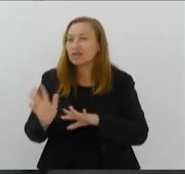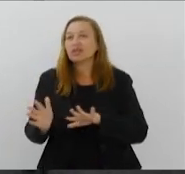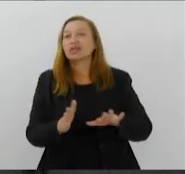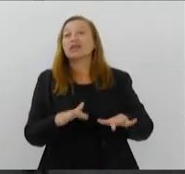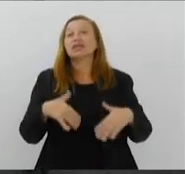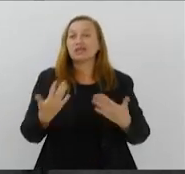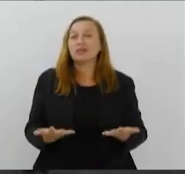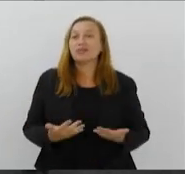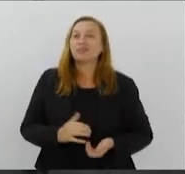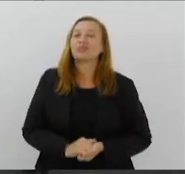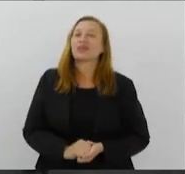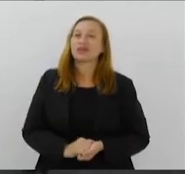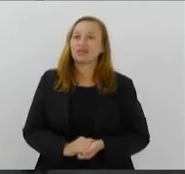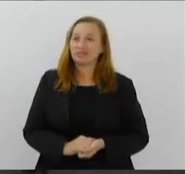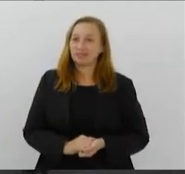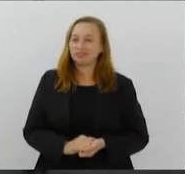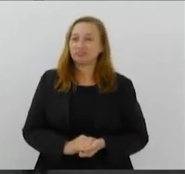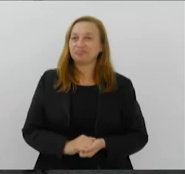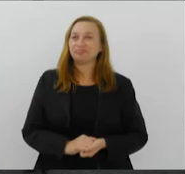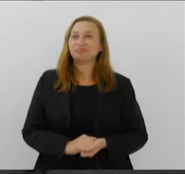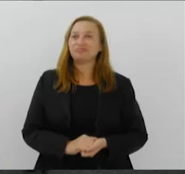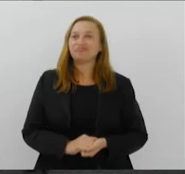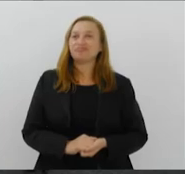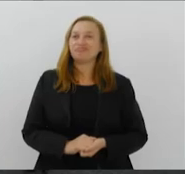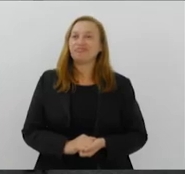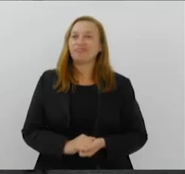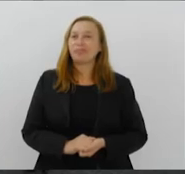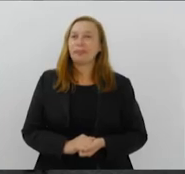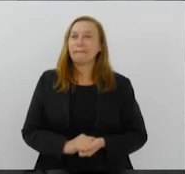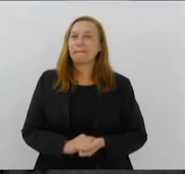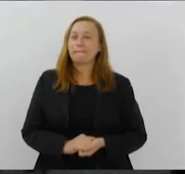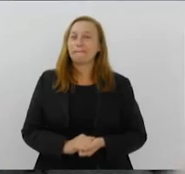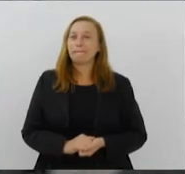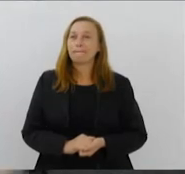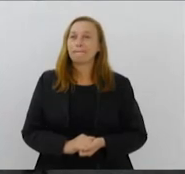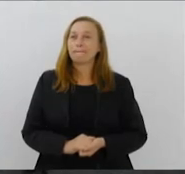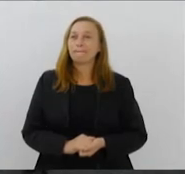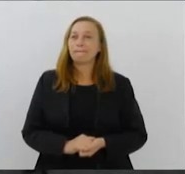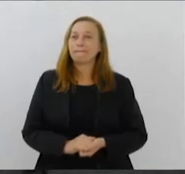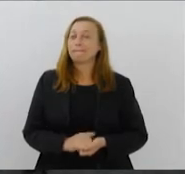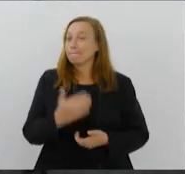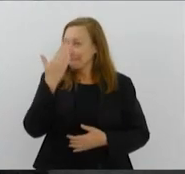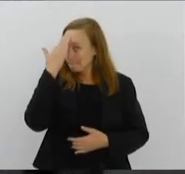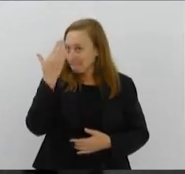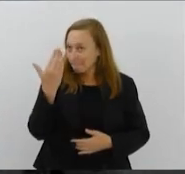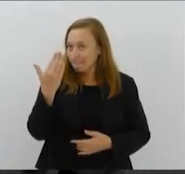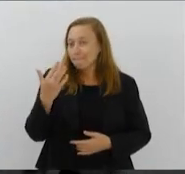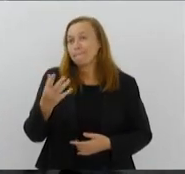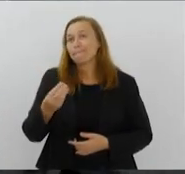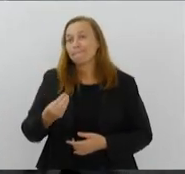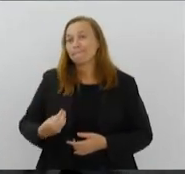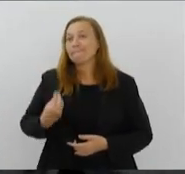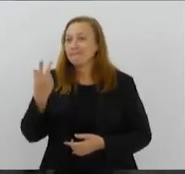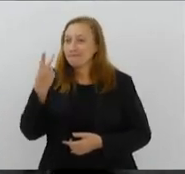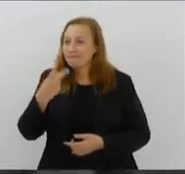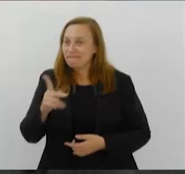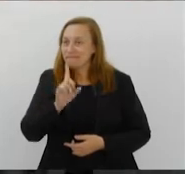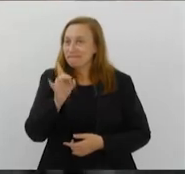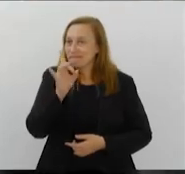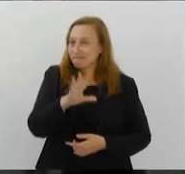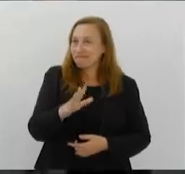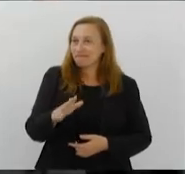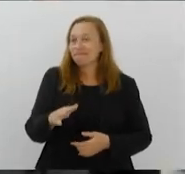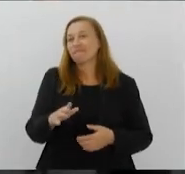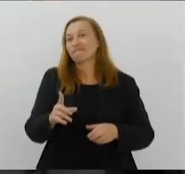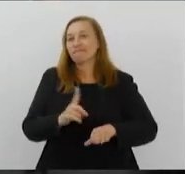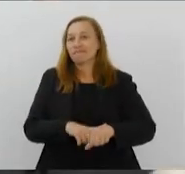toda forma, já estendo a ela esse agradecimento pela presença dela, não só nessa sessão, mas